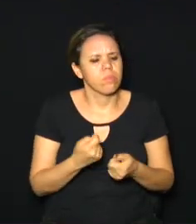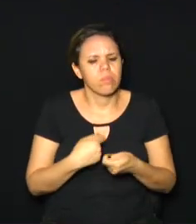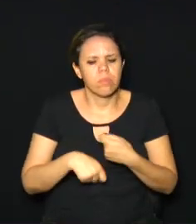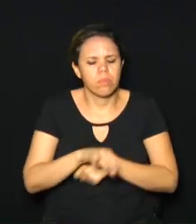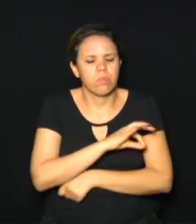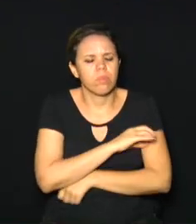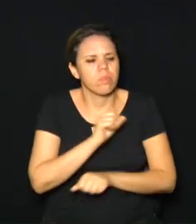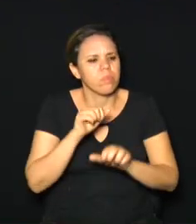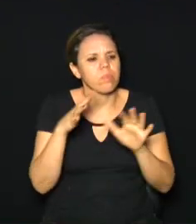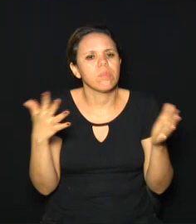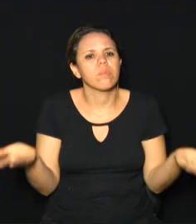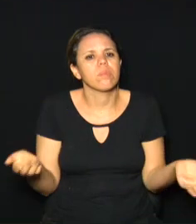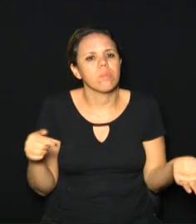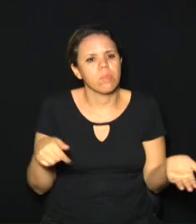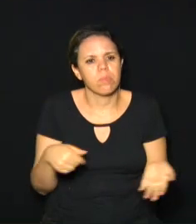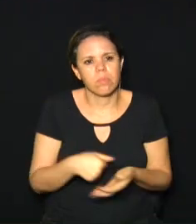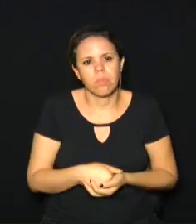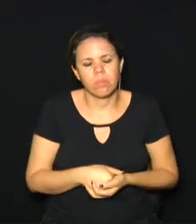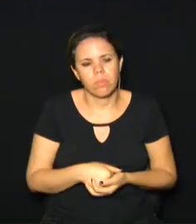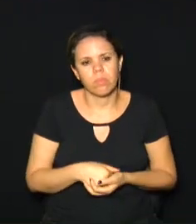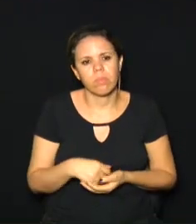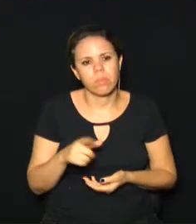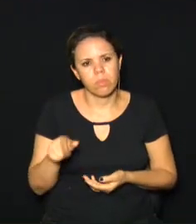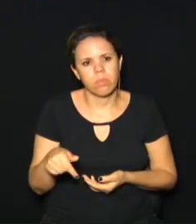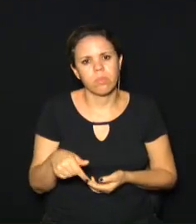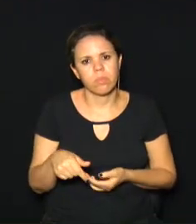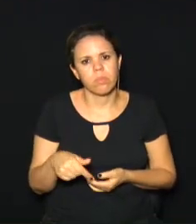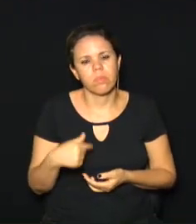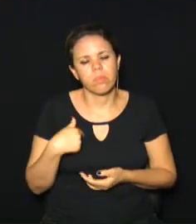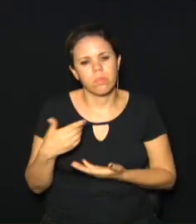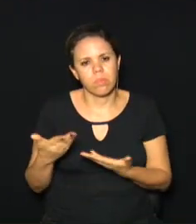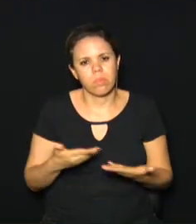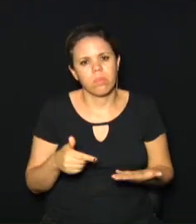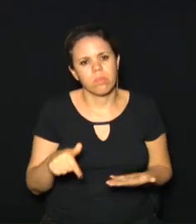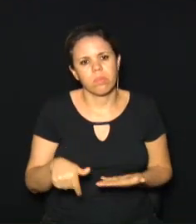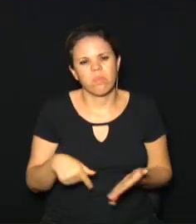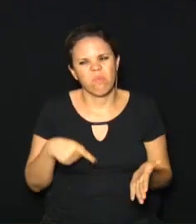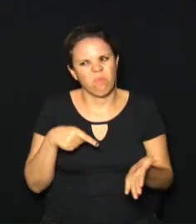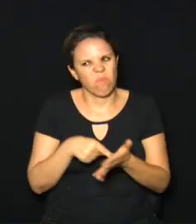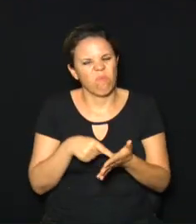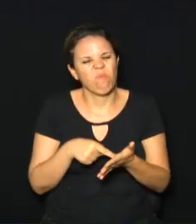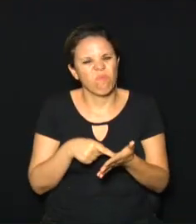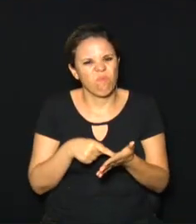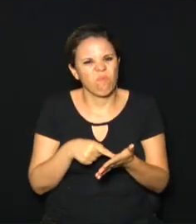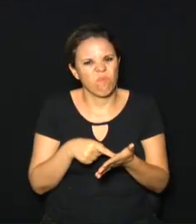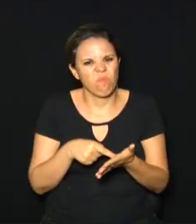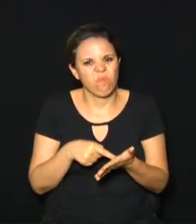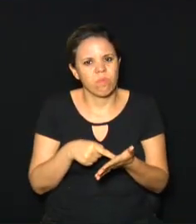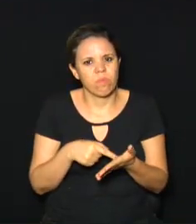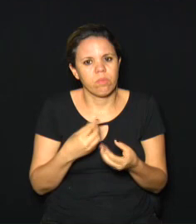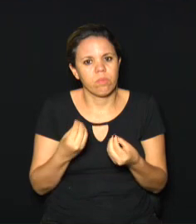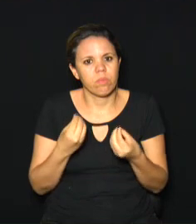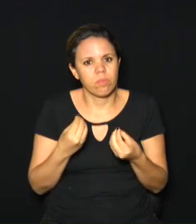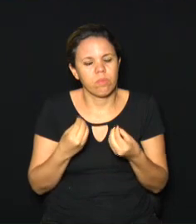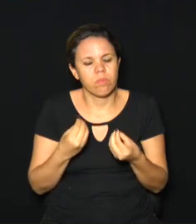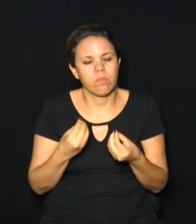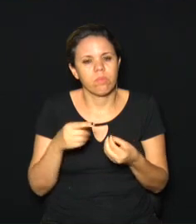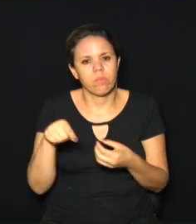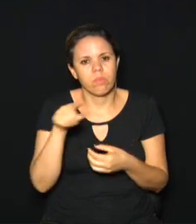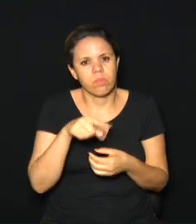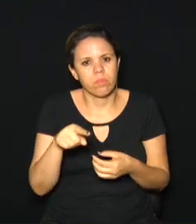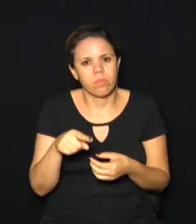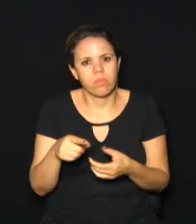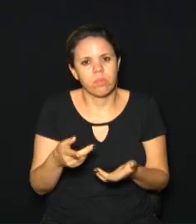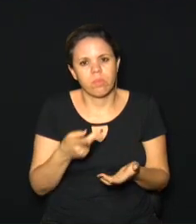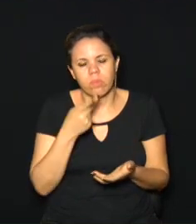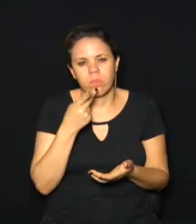alguns esclarecimentos aqui, né? Porque isso também eu acabo recebendo como denúncia também, dizendo, olha, puxa, né? Como é que vocês estão? Aqui